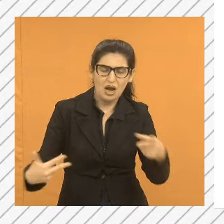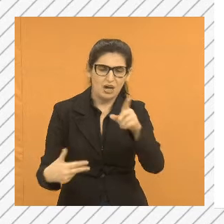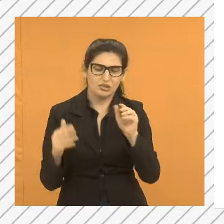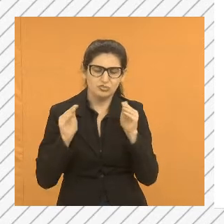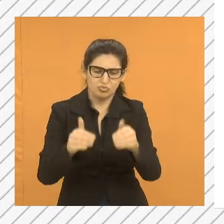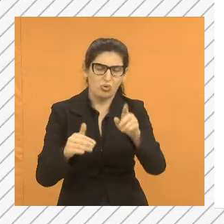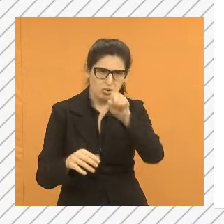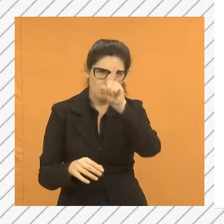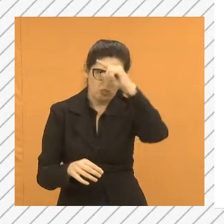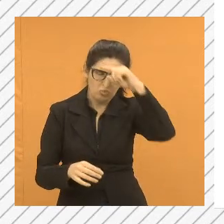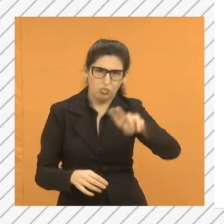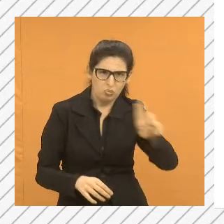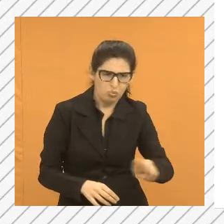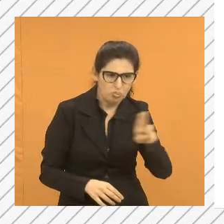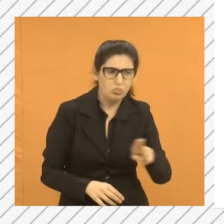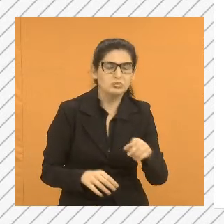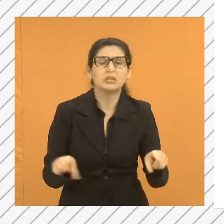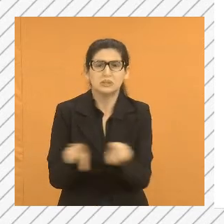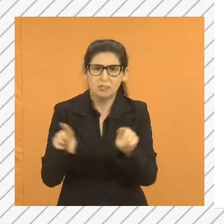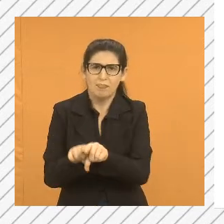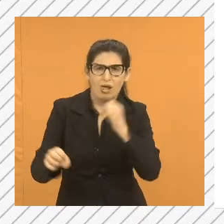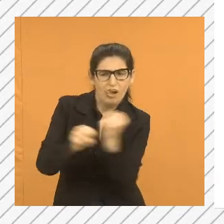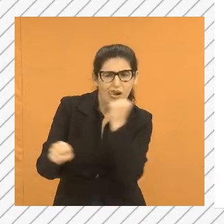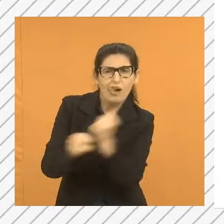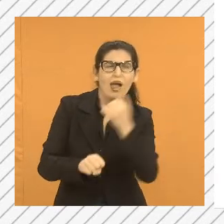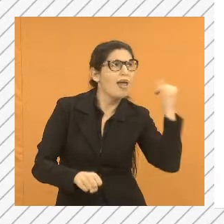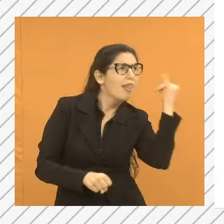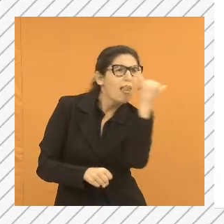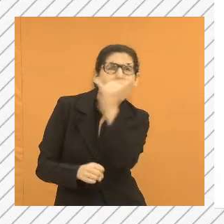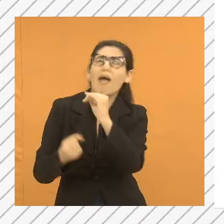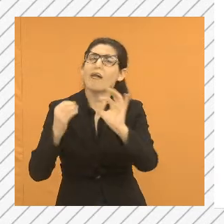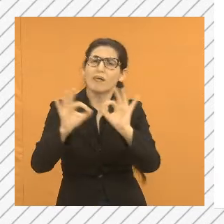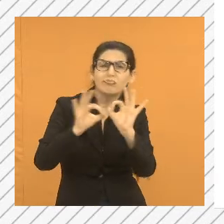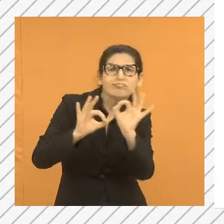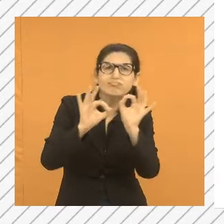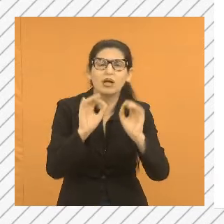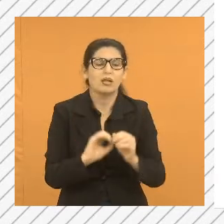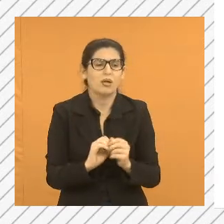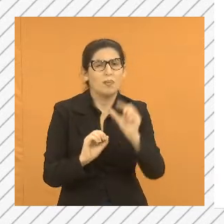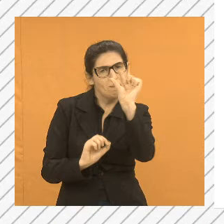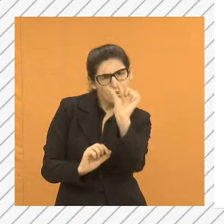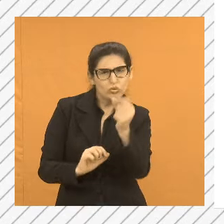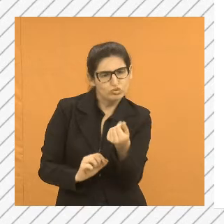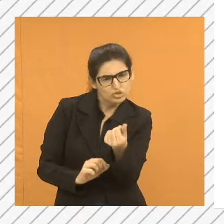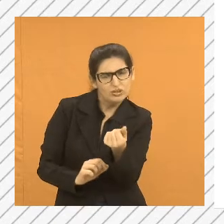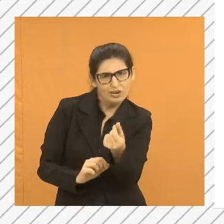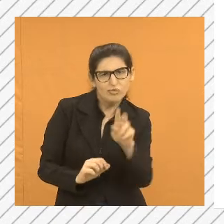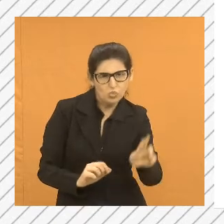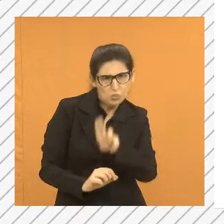correntes, obras e instalações também está com uma aplicação financeira muito pequena.